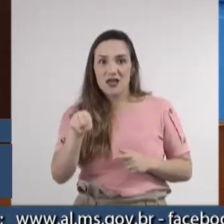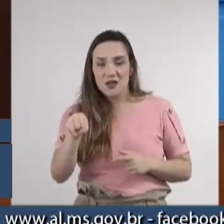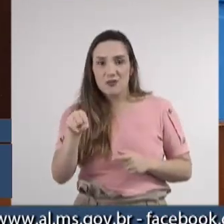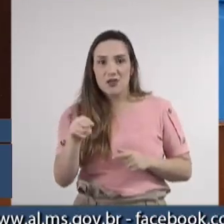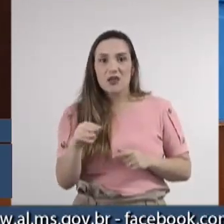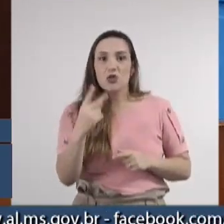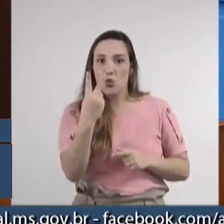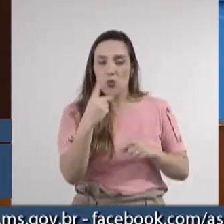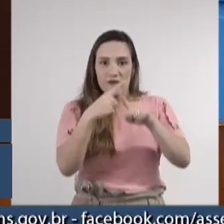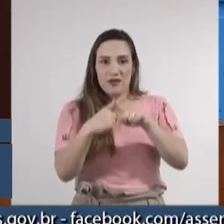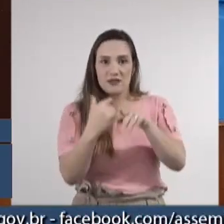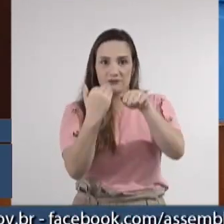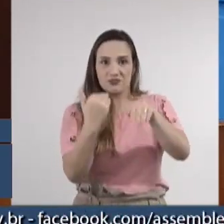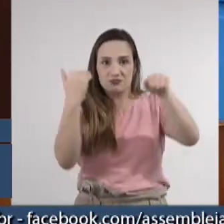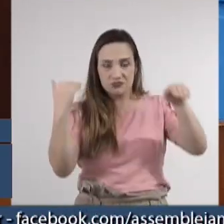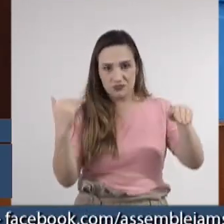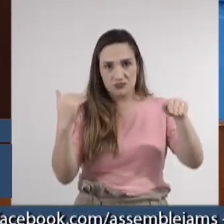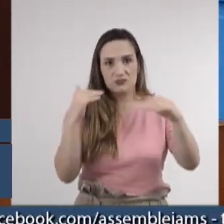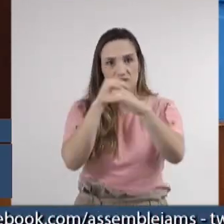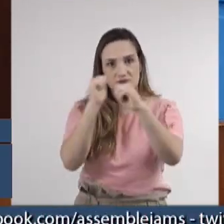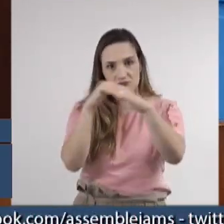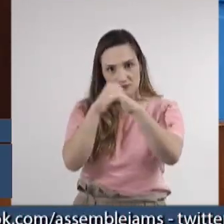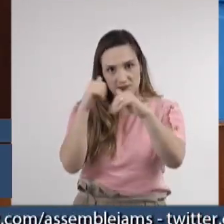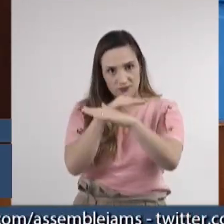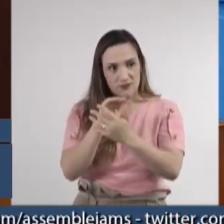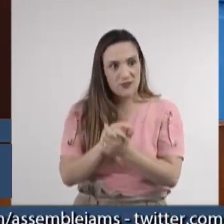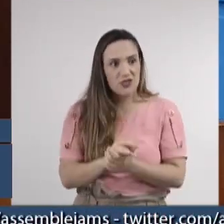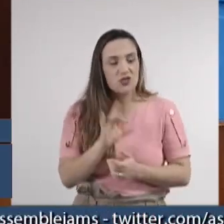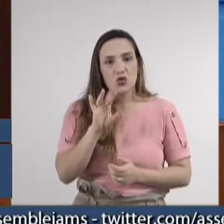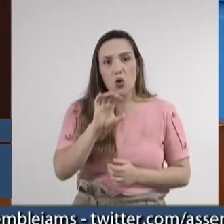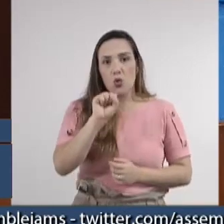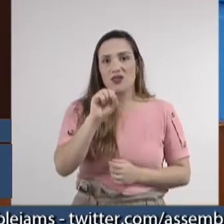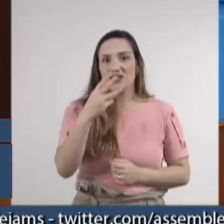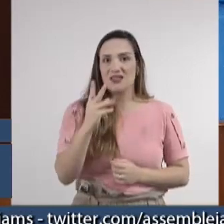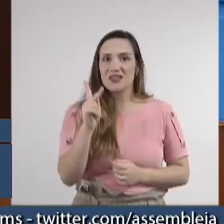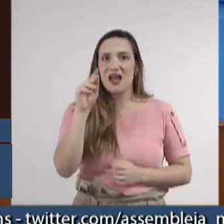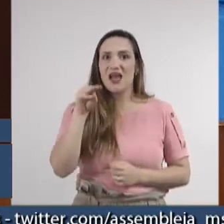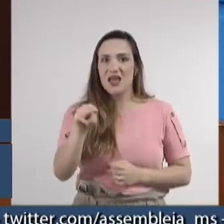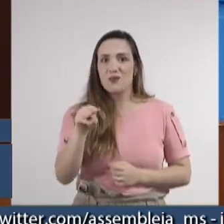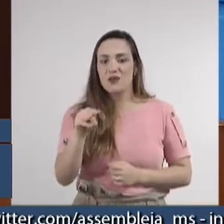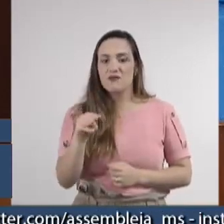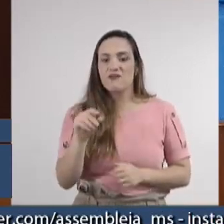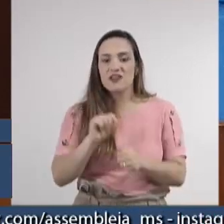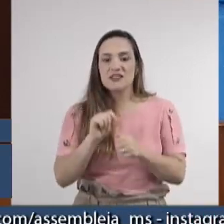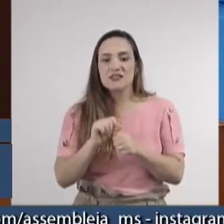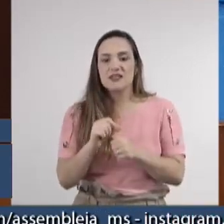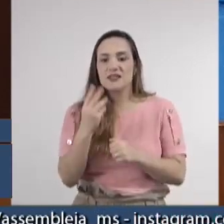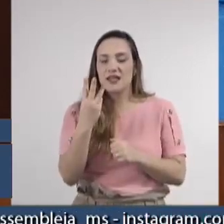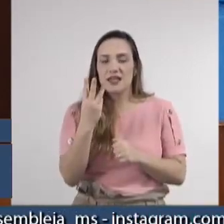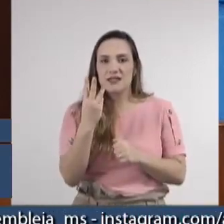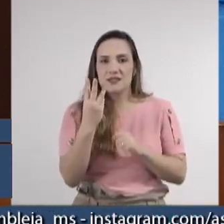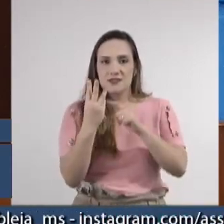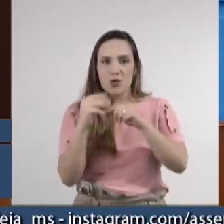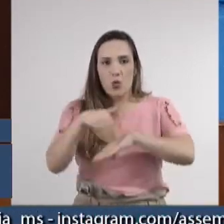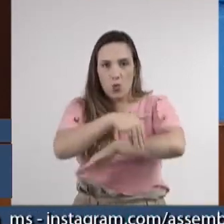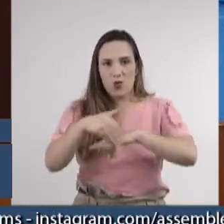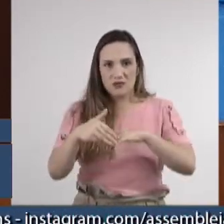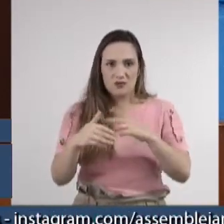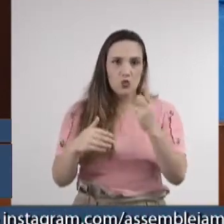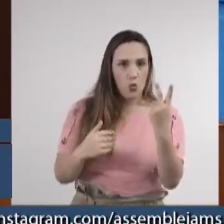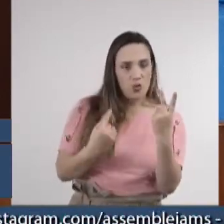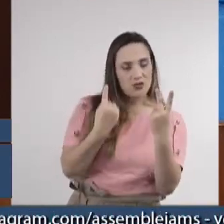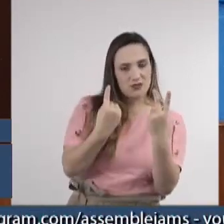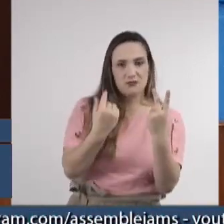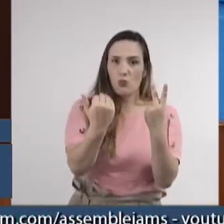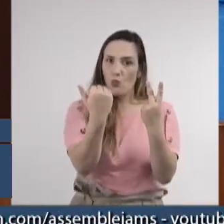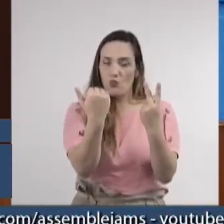duplicação, 83 quilômetros de terceira faixa. Agora, imagine, o ano que vem,